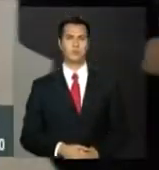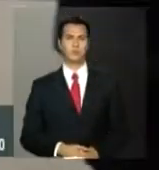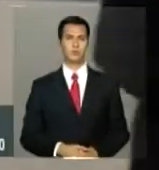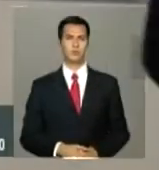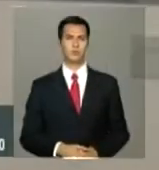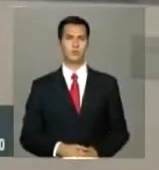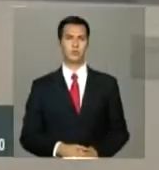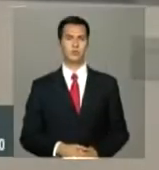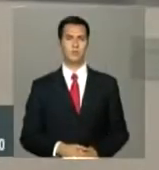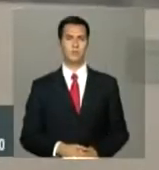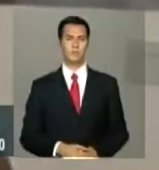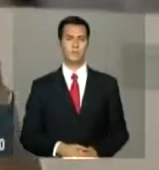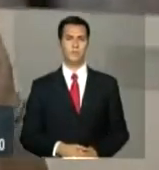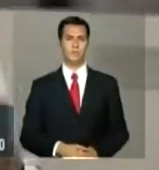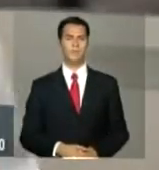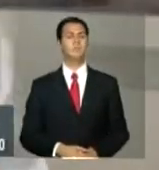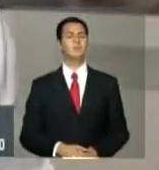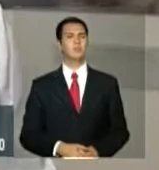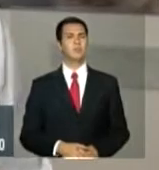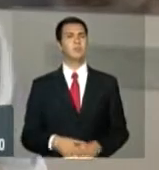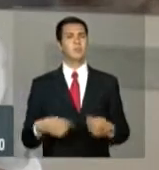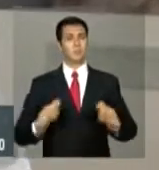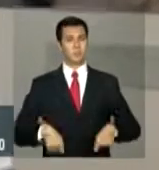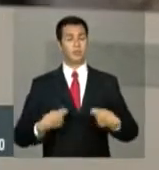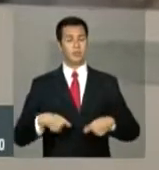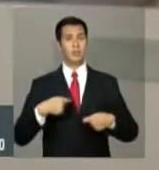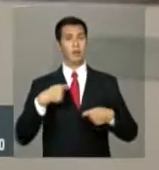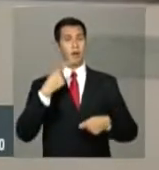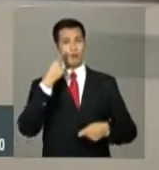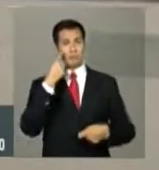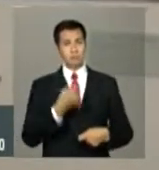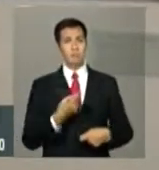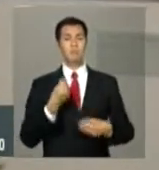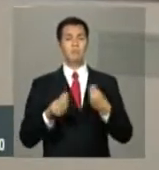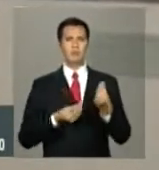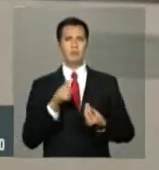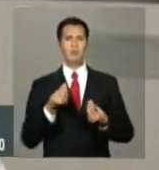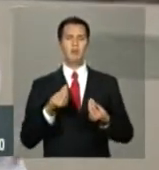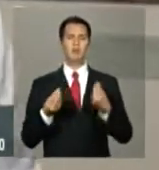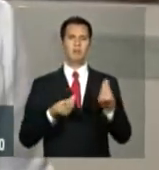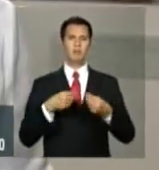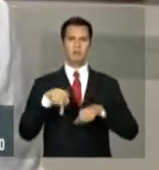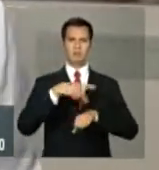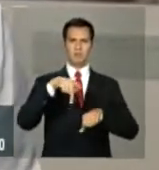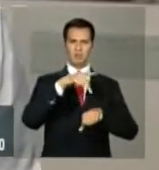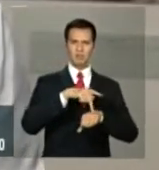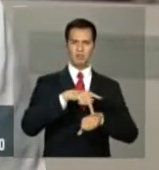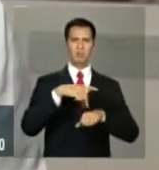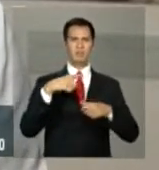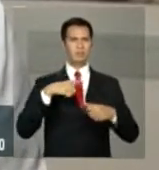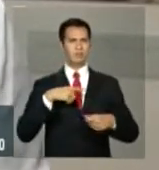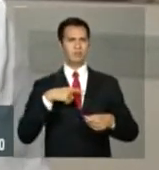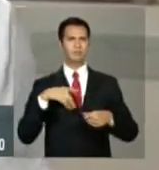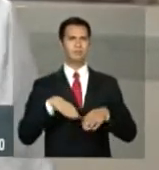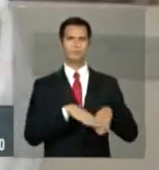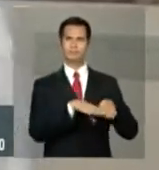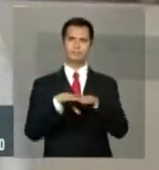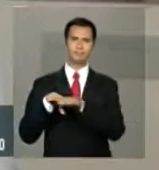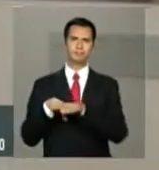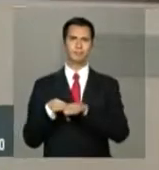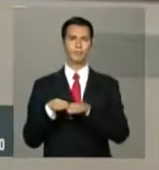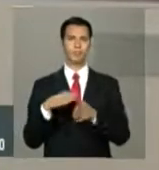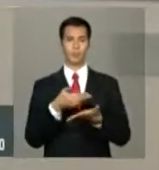bom olhar que há a necessidade de um balanço entre os países. A questão